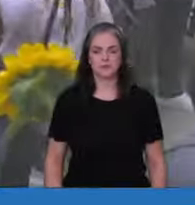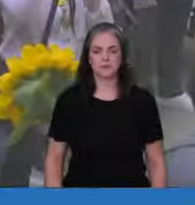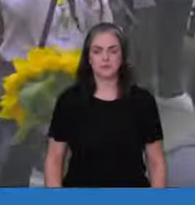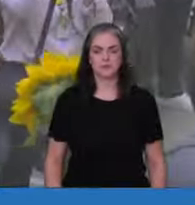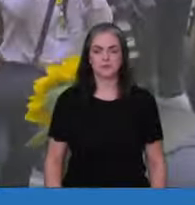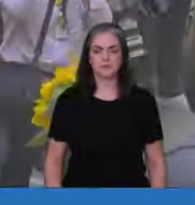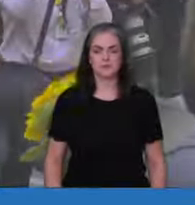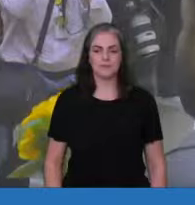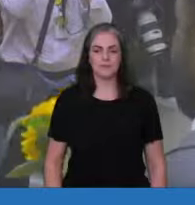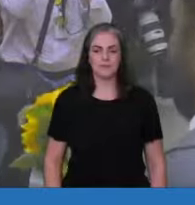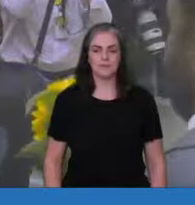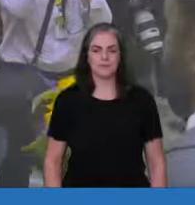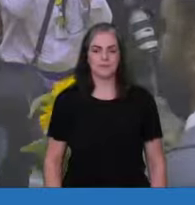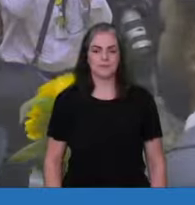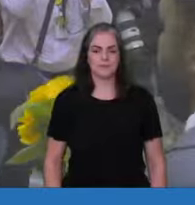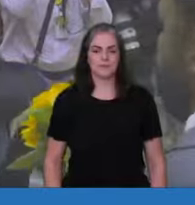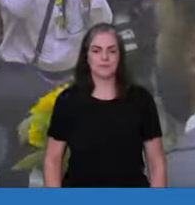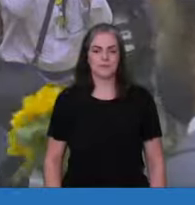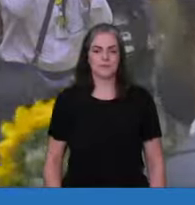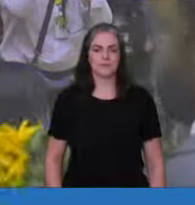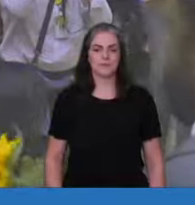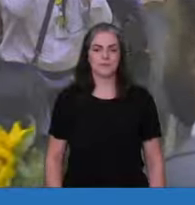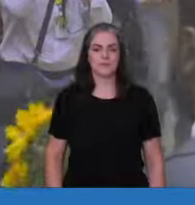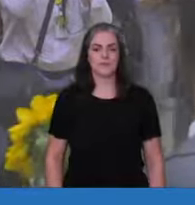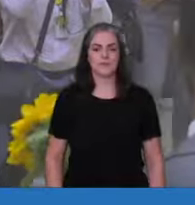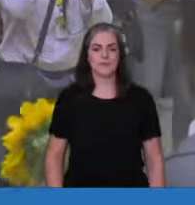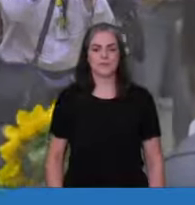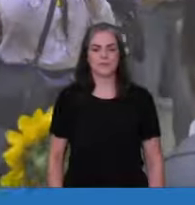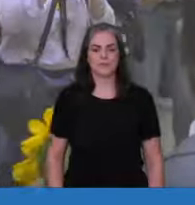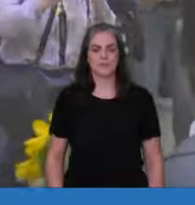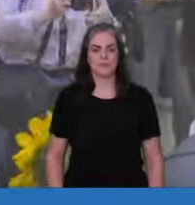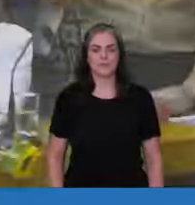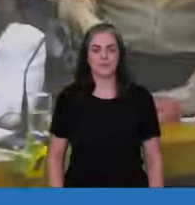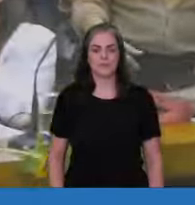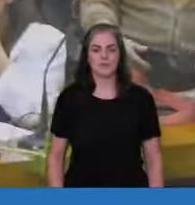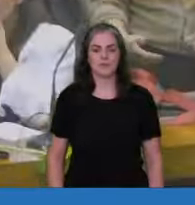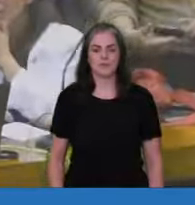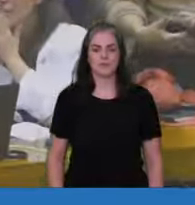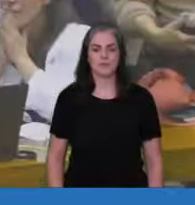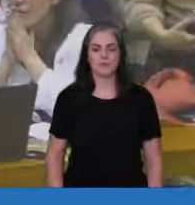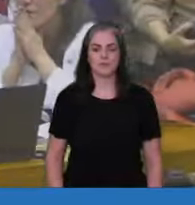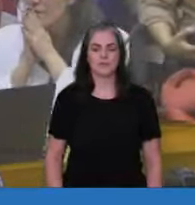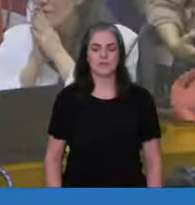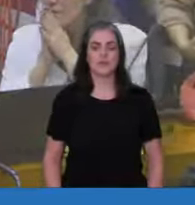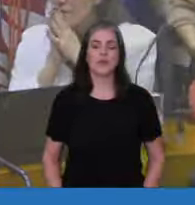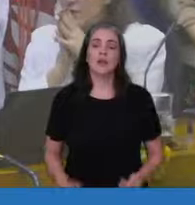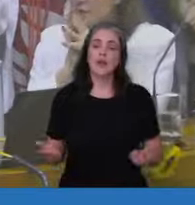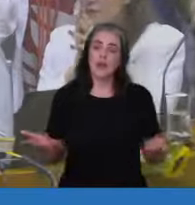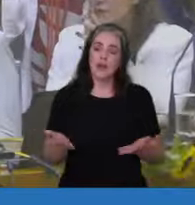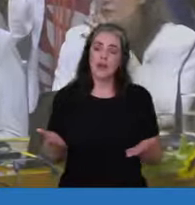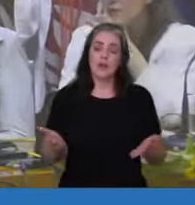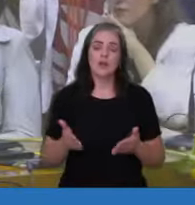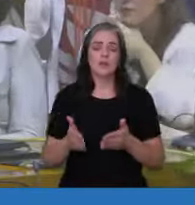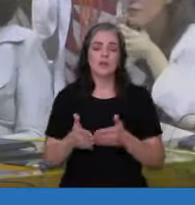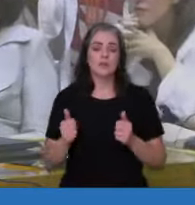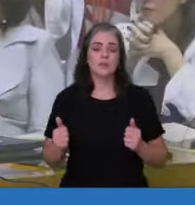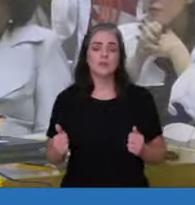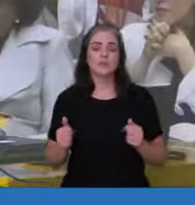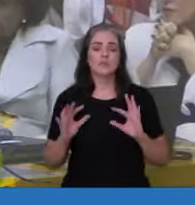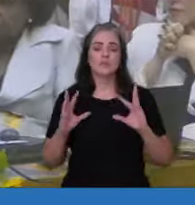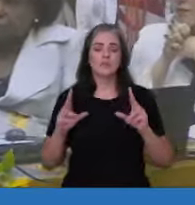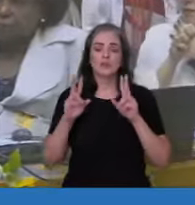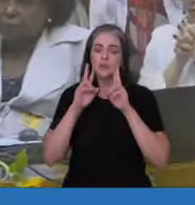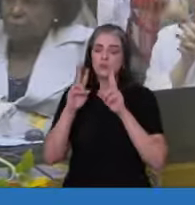Dessa forma, em nome da mesa diretora, convido a todos para assistirmos a um vídeo